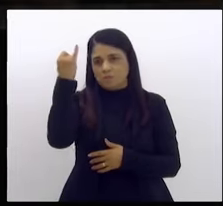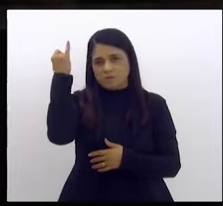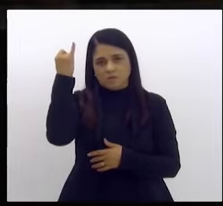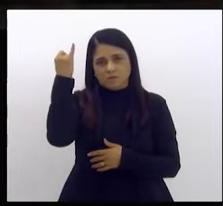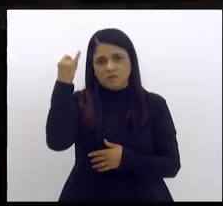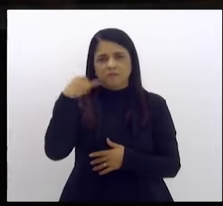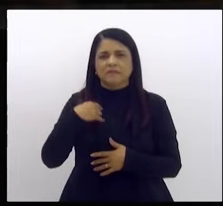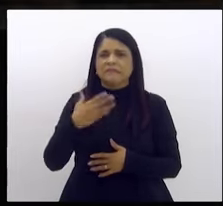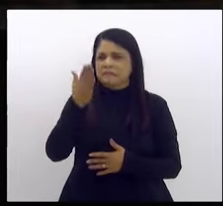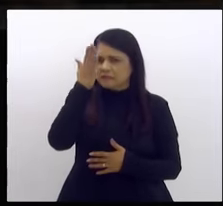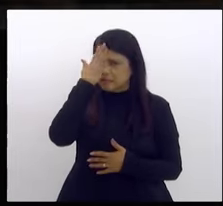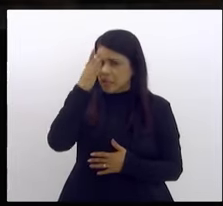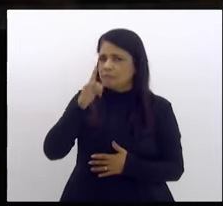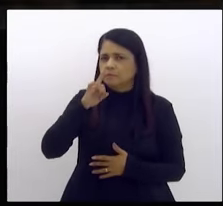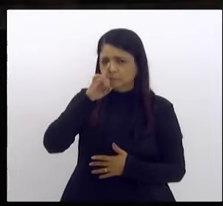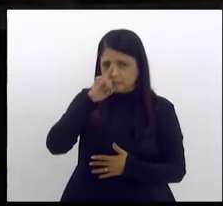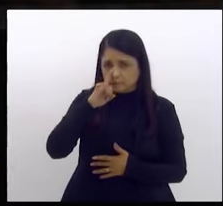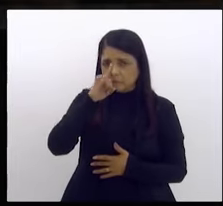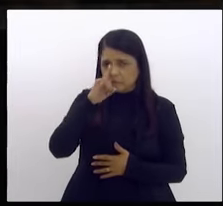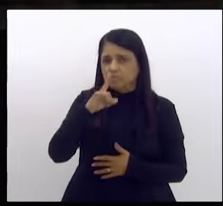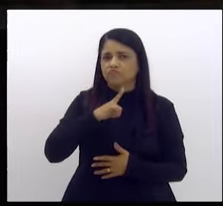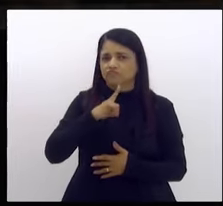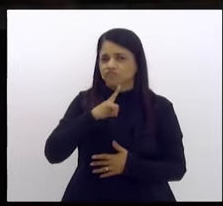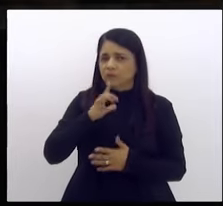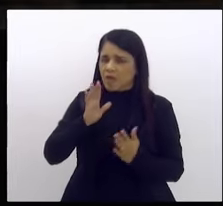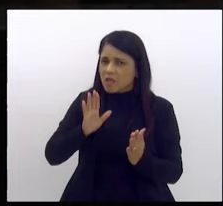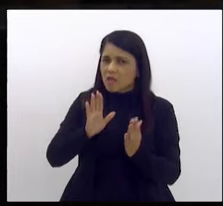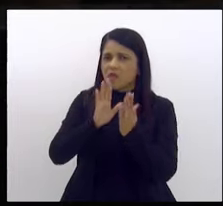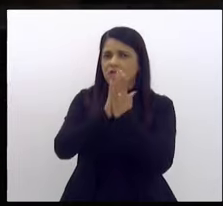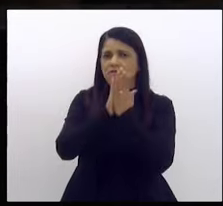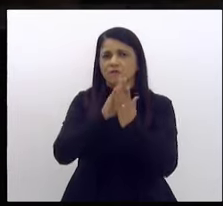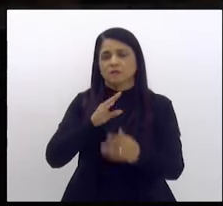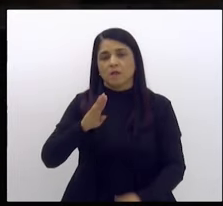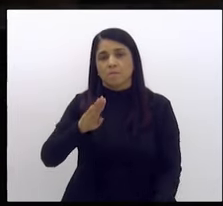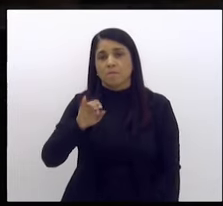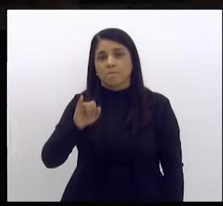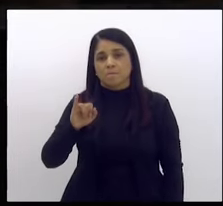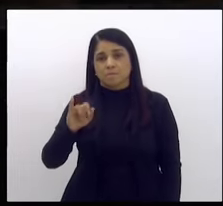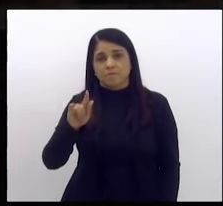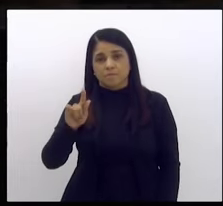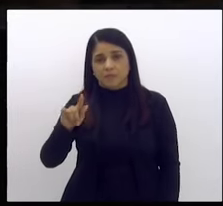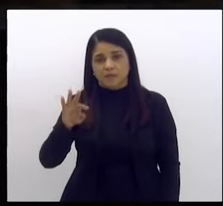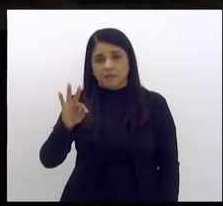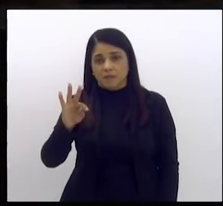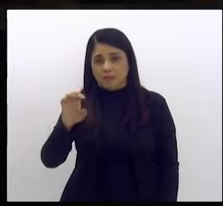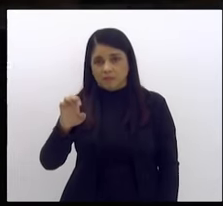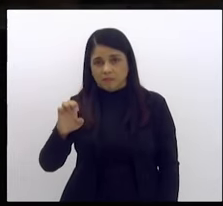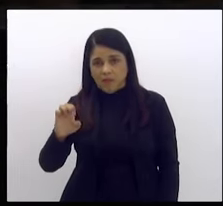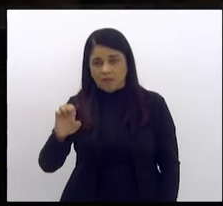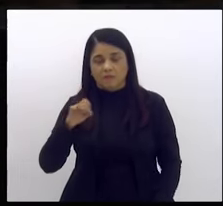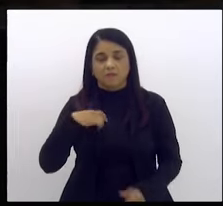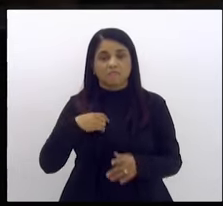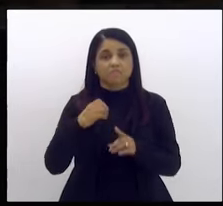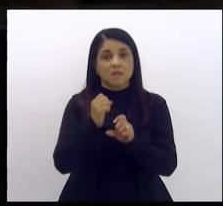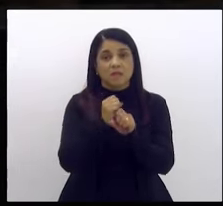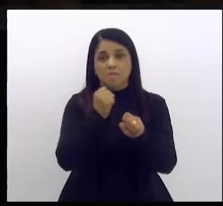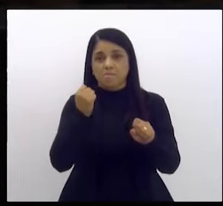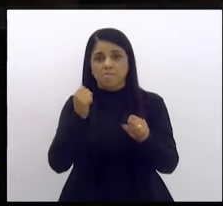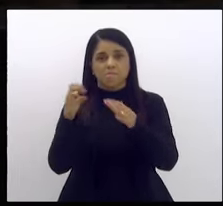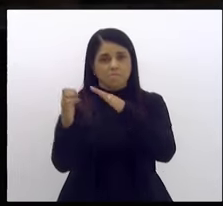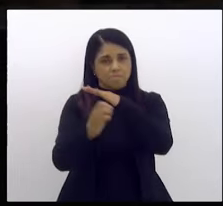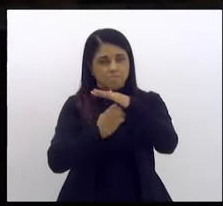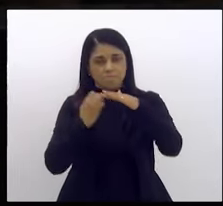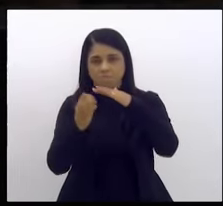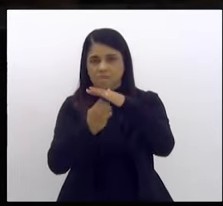do risco que a gente corre enfrentando as big techs, ou seja, as grandes empresas de tecnologia. Mas